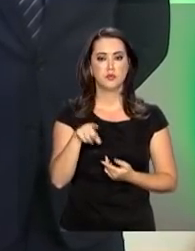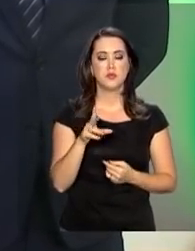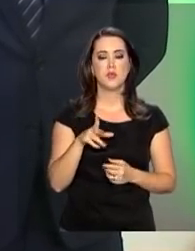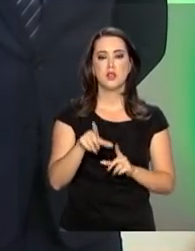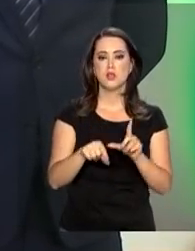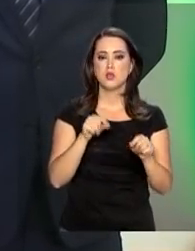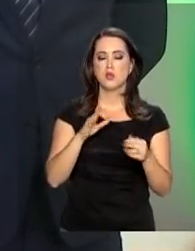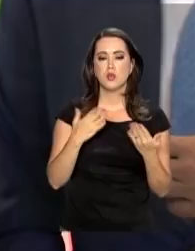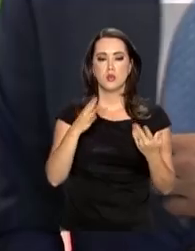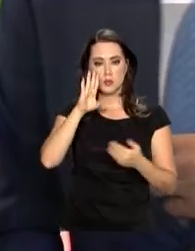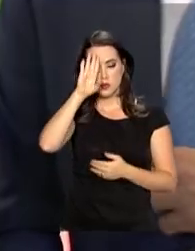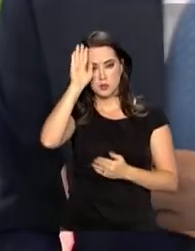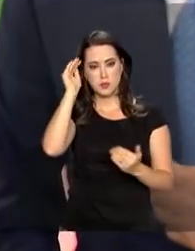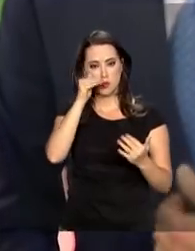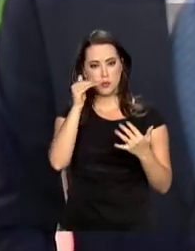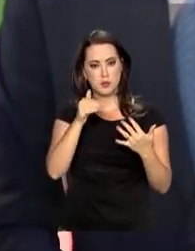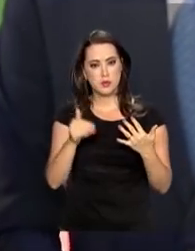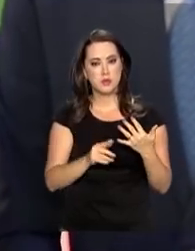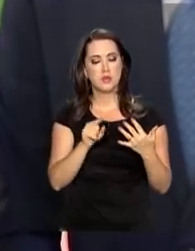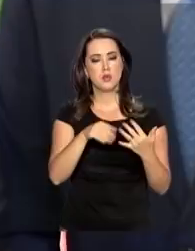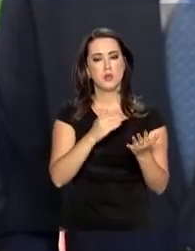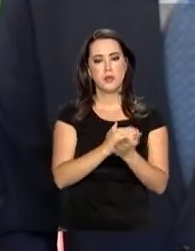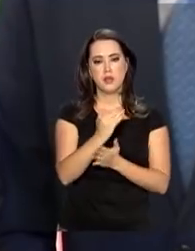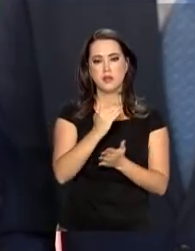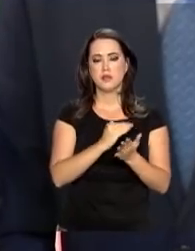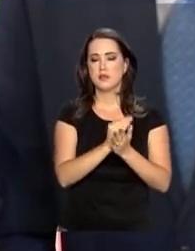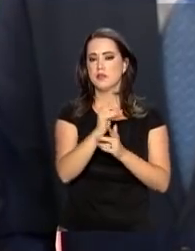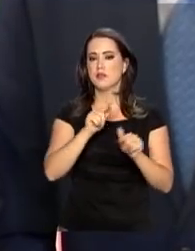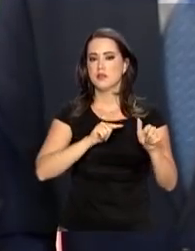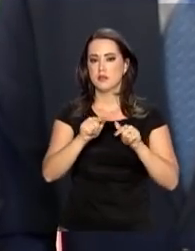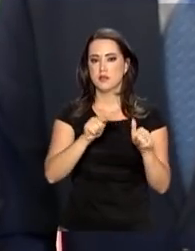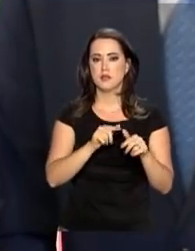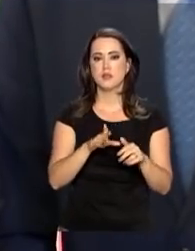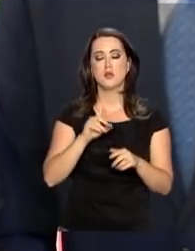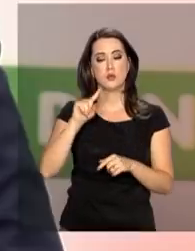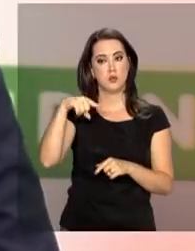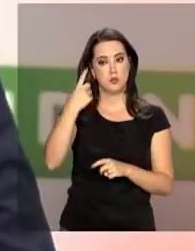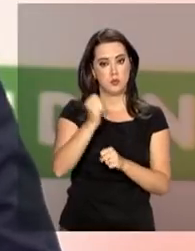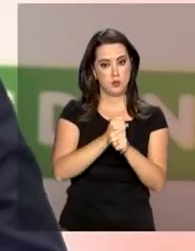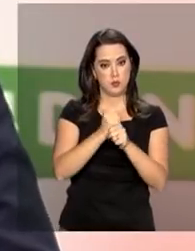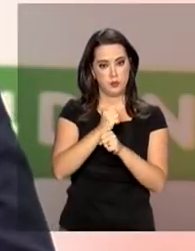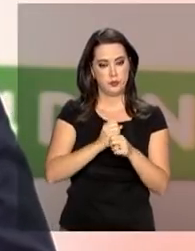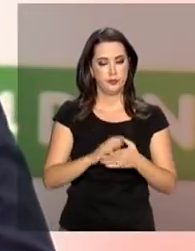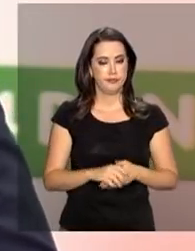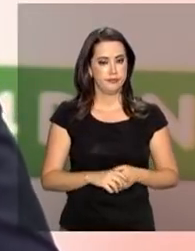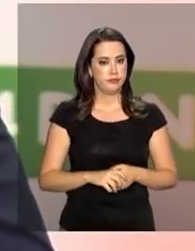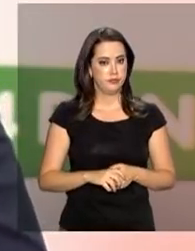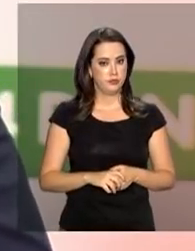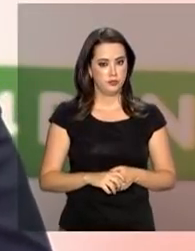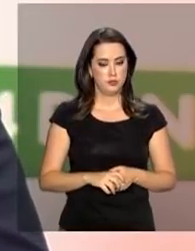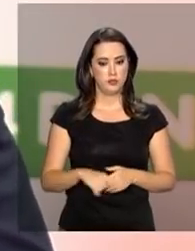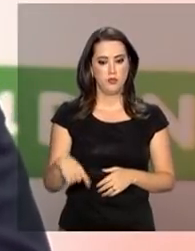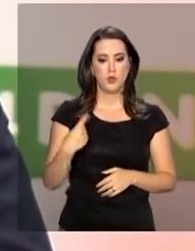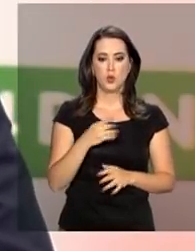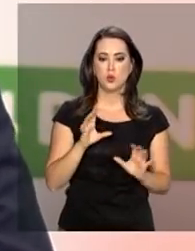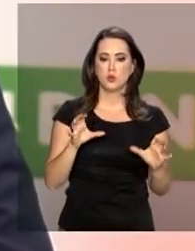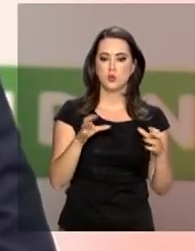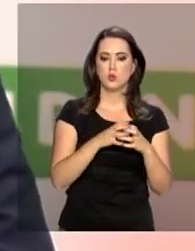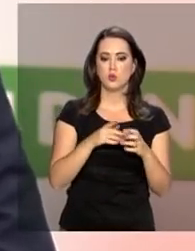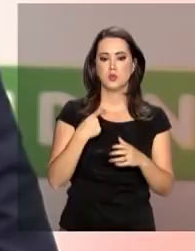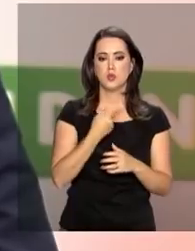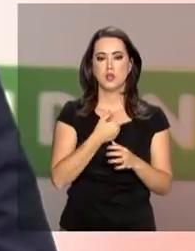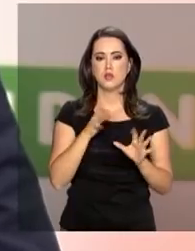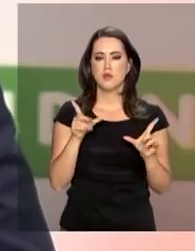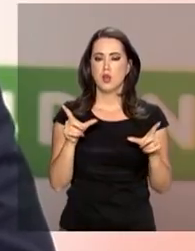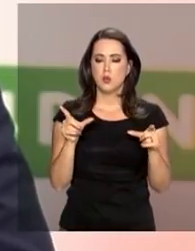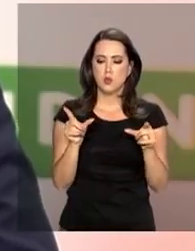definir prioridades para que elas já comecem a ser trabalhadas no início do ano que vem. De todo esse conjunto, nós vamos ali enxugar